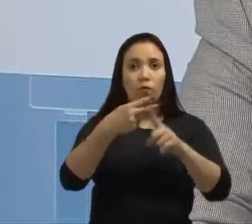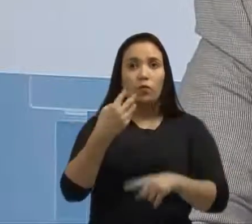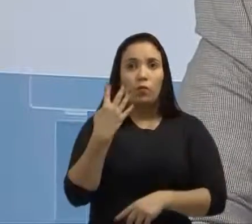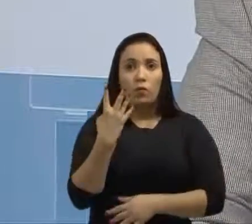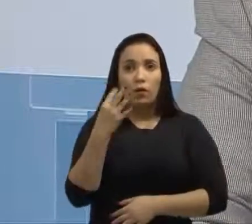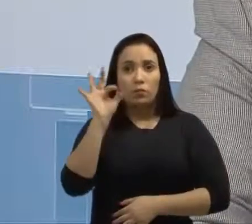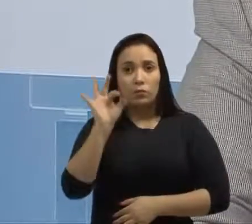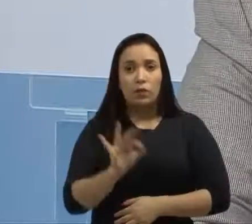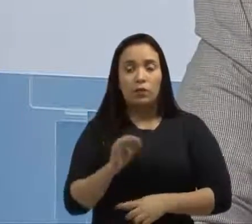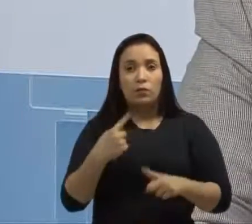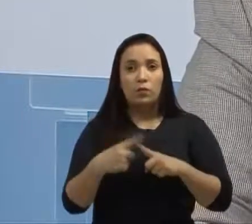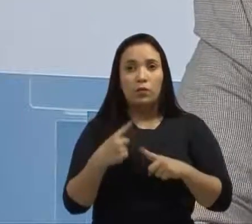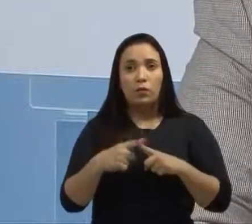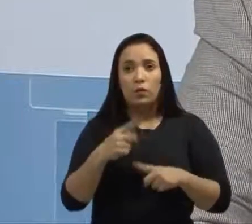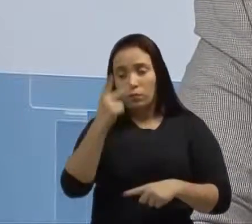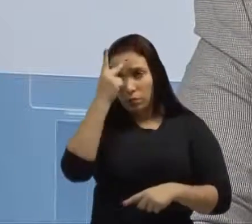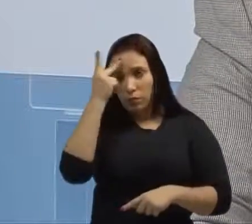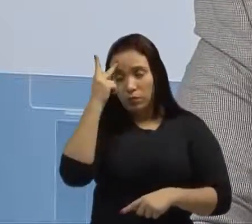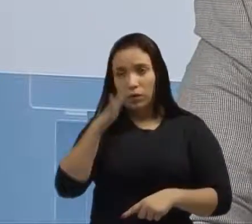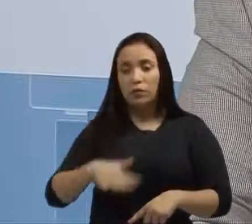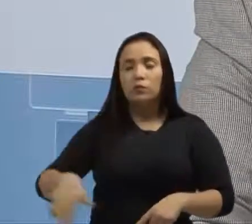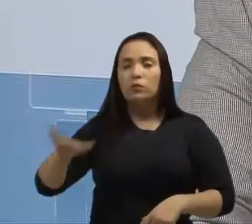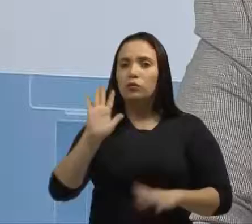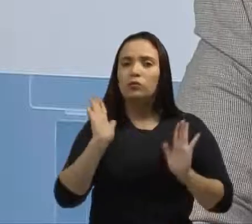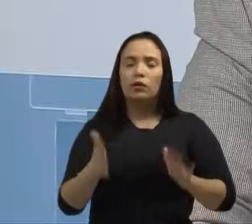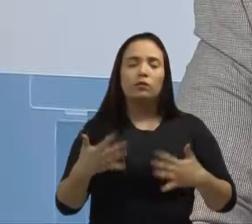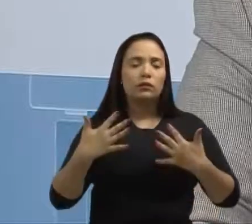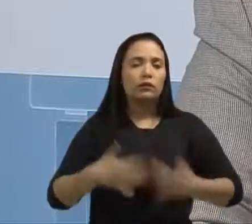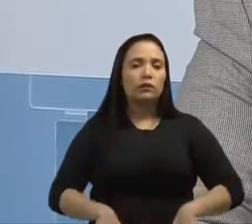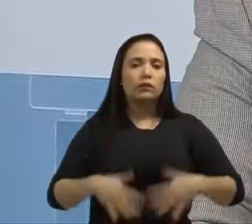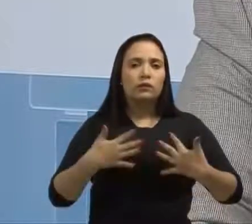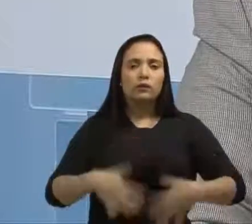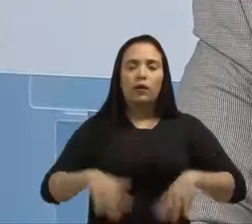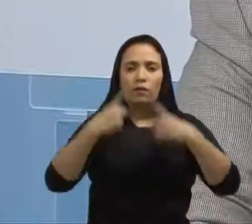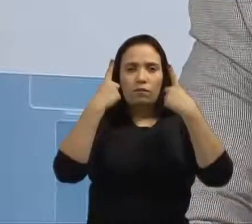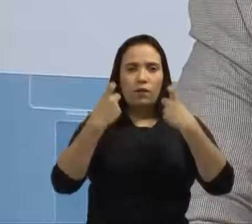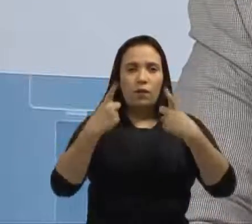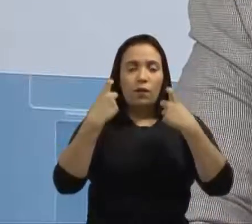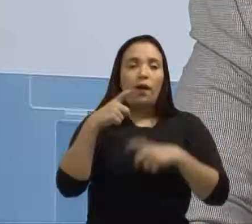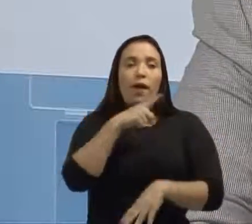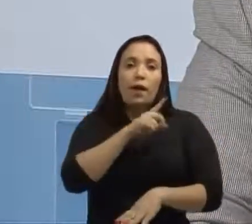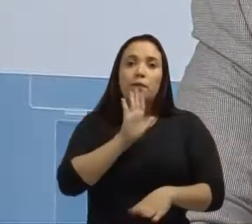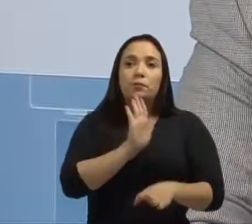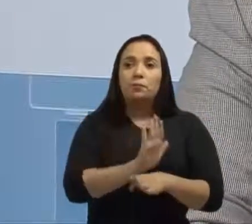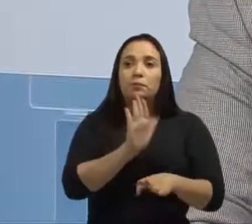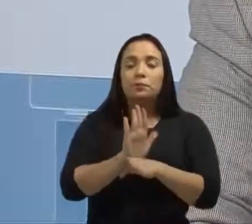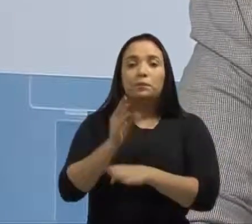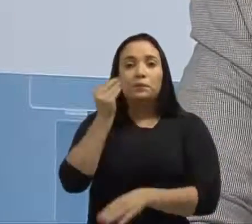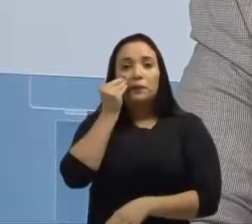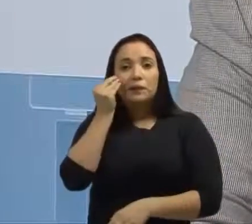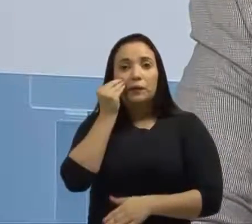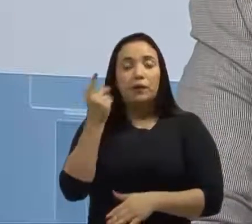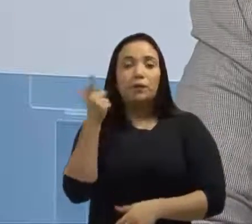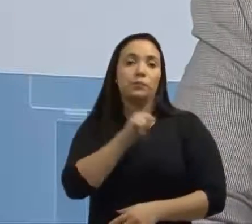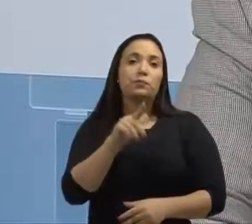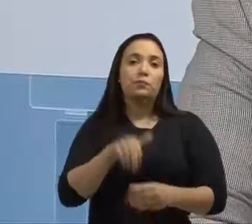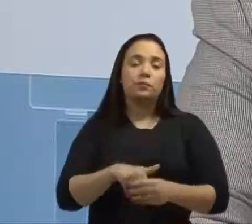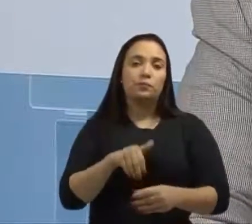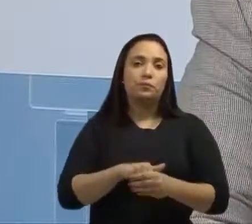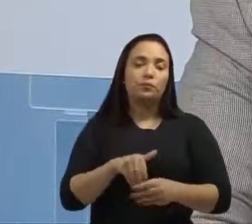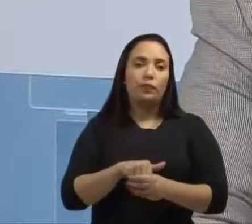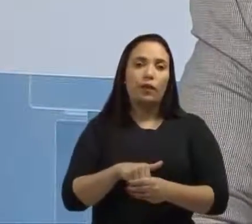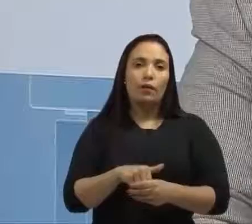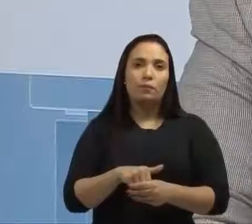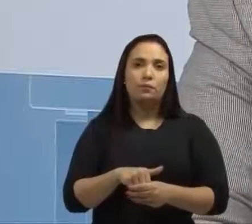Subiu para 4, por quê? Porque o povo brasileiro não suporta mais a questão da insegurança. E ele está apostando nisso para tentar subir, né?